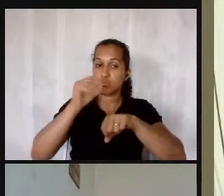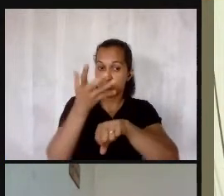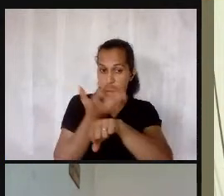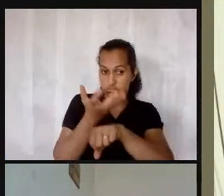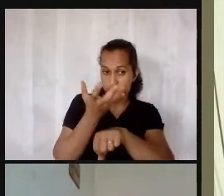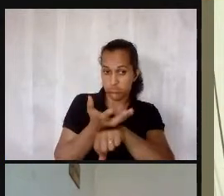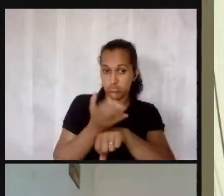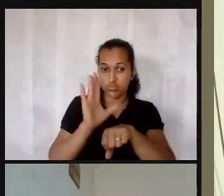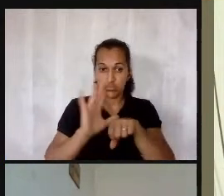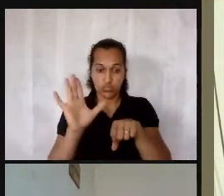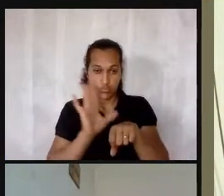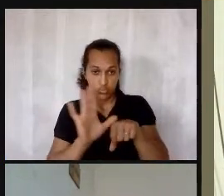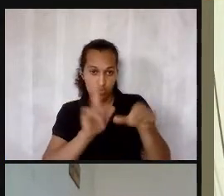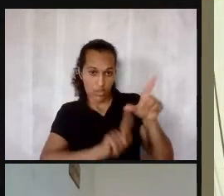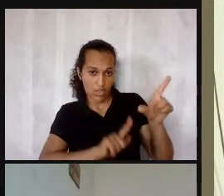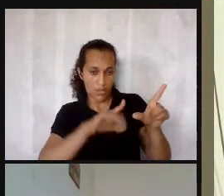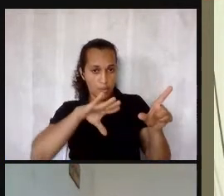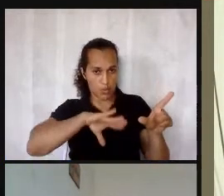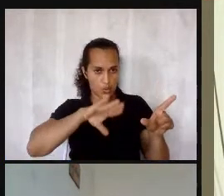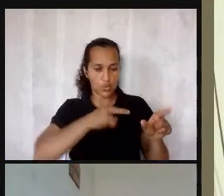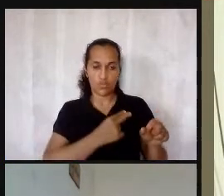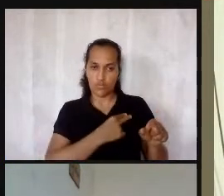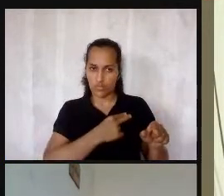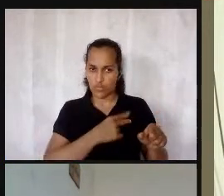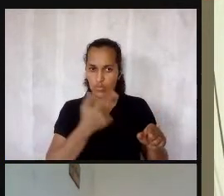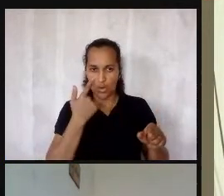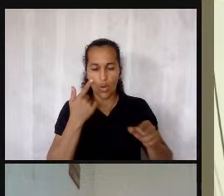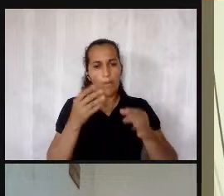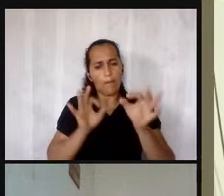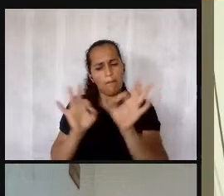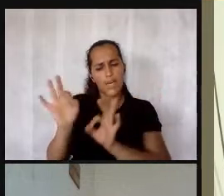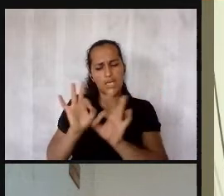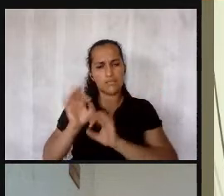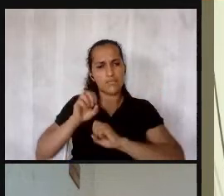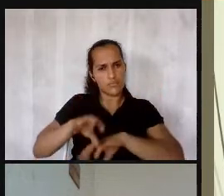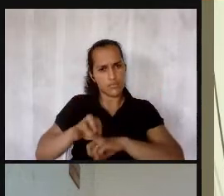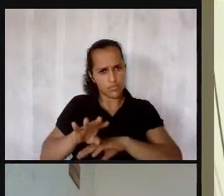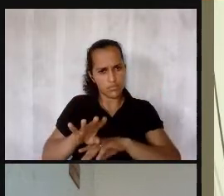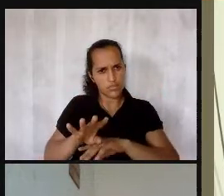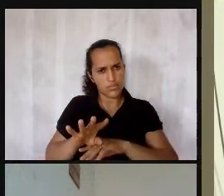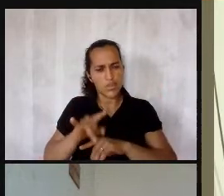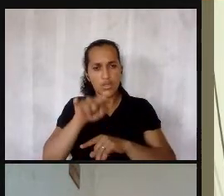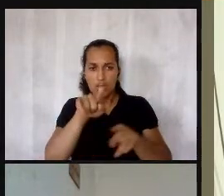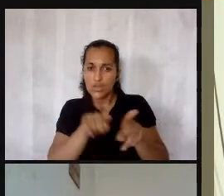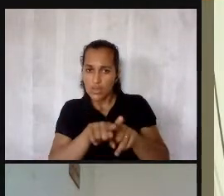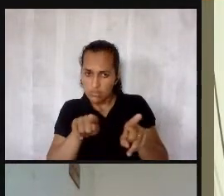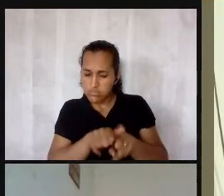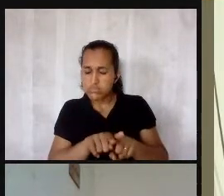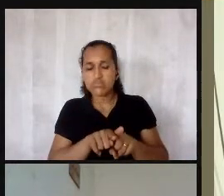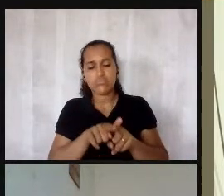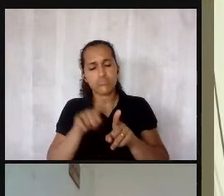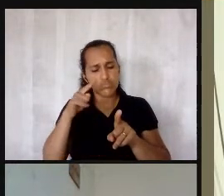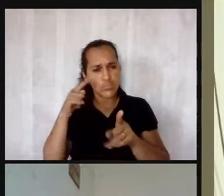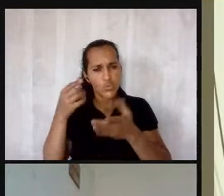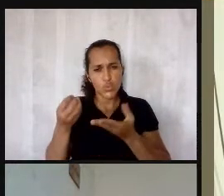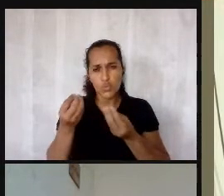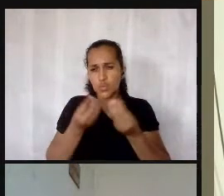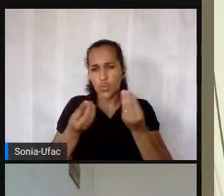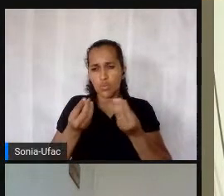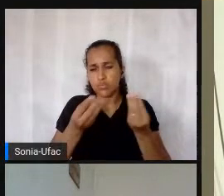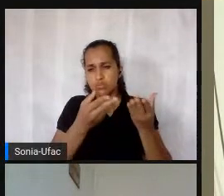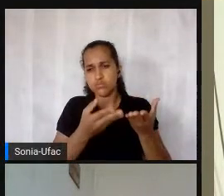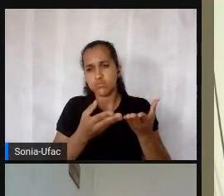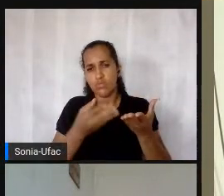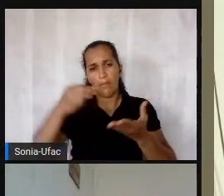UFAC, contém o planejamento de ensino e também atendem as exigências do Ministério da Educação, do MEC,